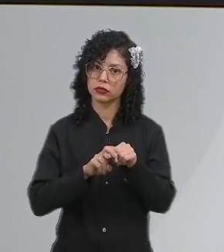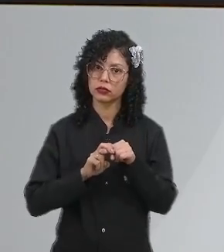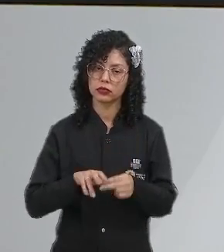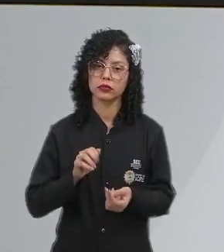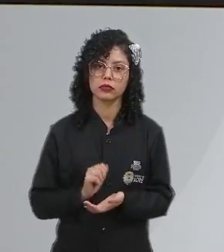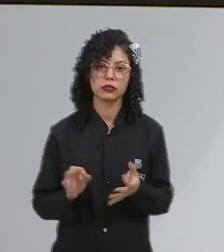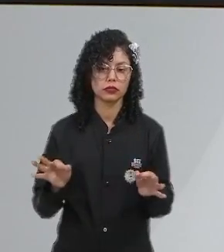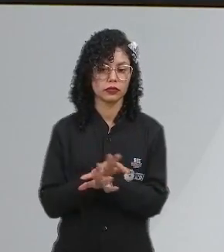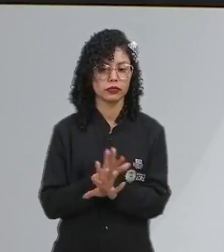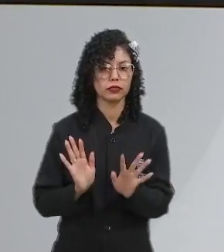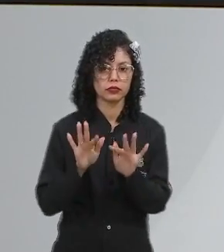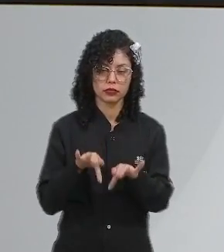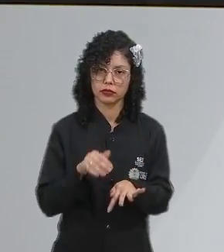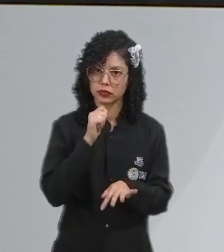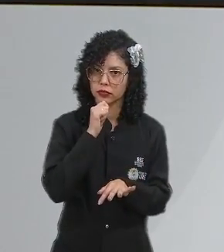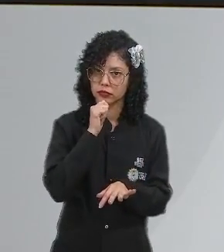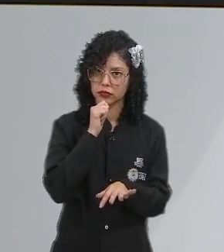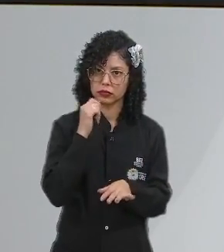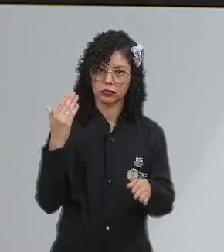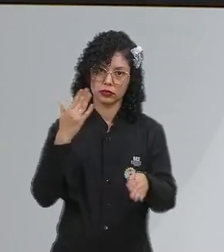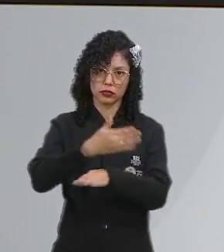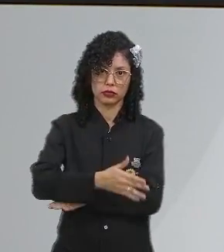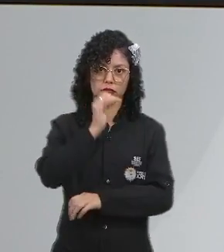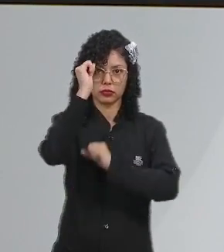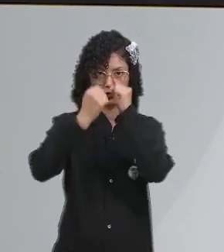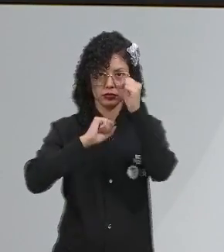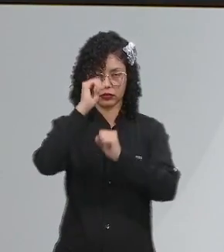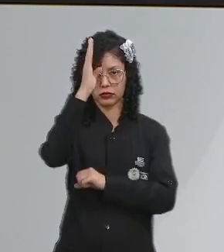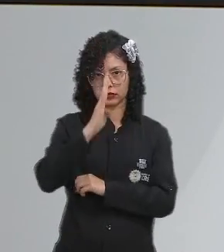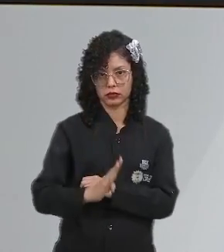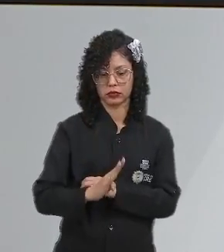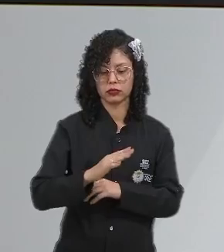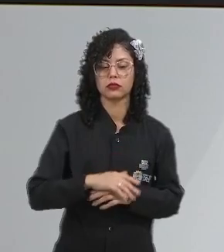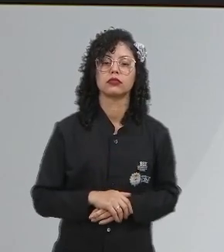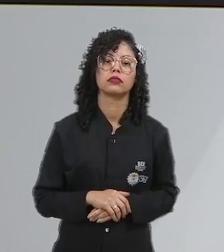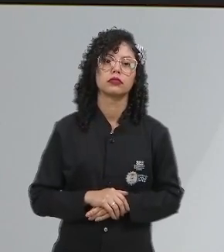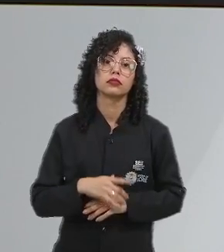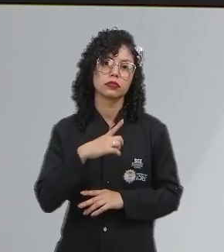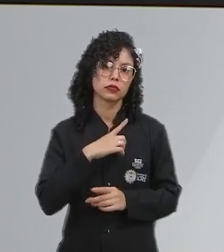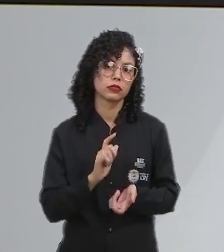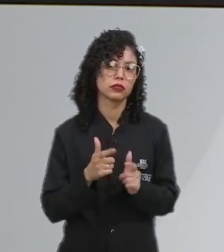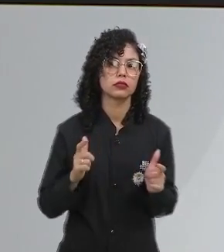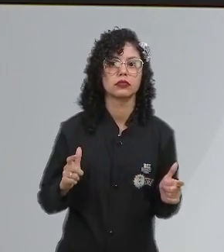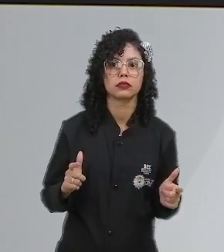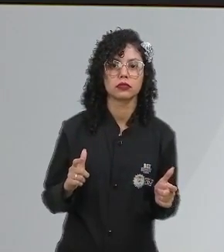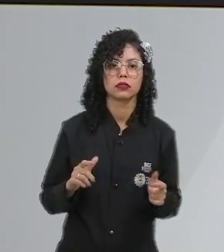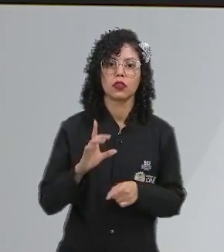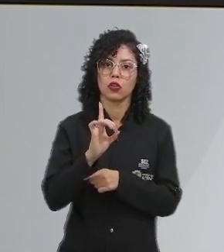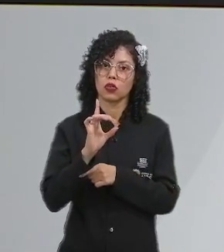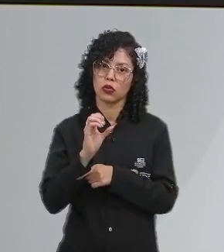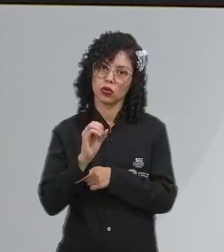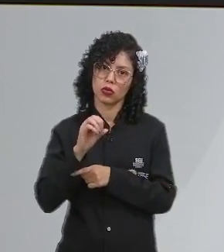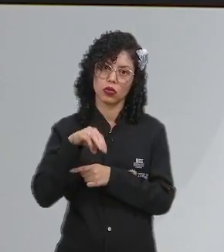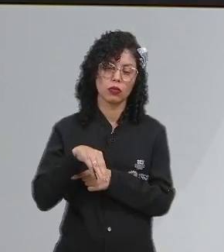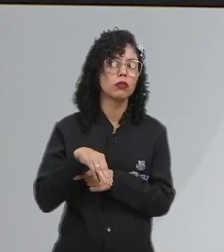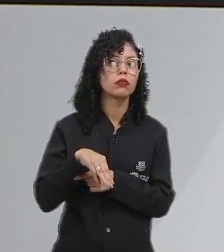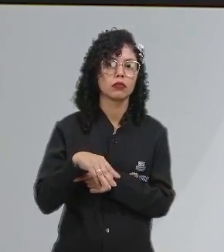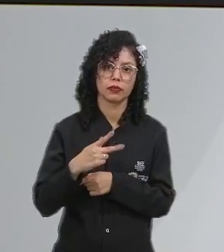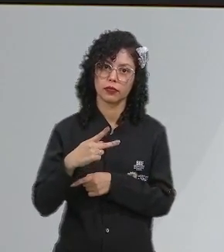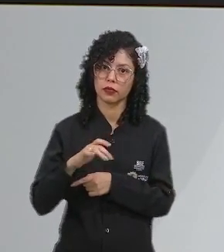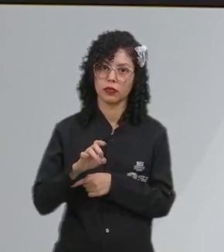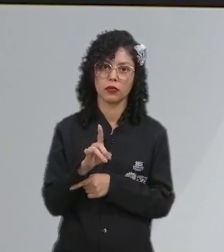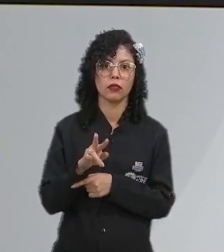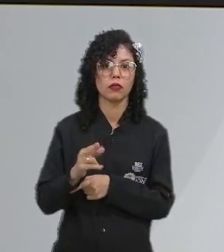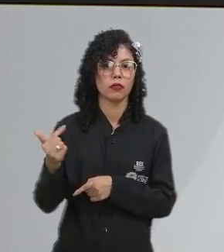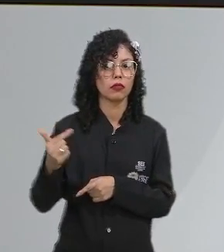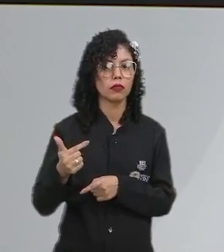café acaba financiando a entrada da indústria no Brasil. Há muito custo, né? Dom Pedro II foi o pioneiro, foi